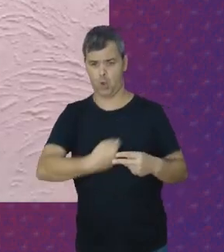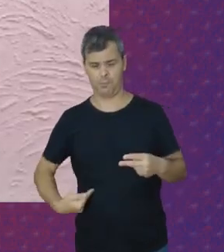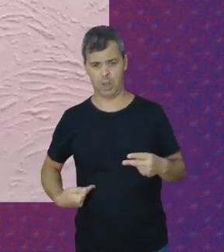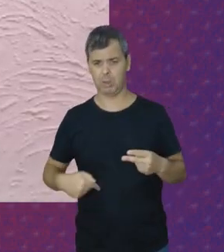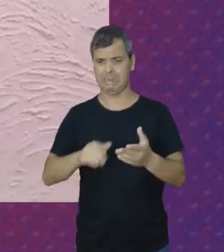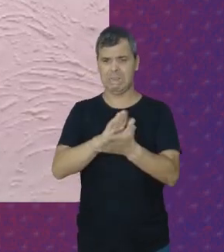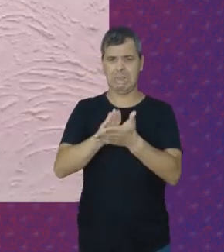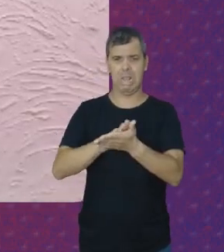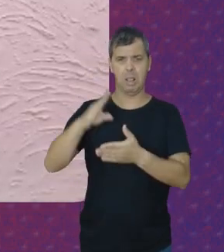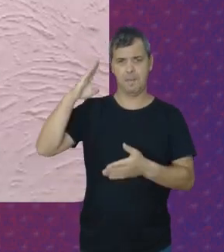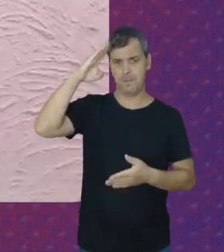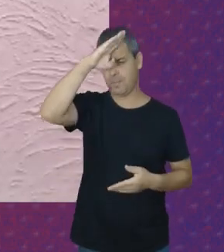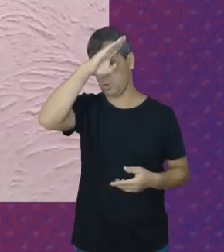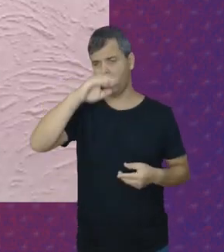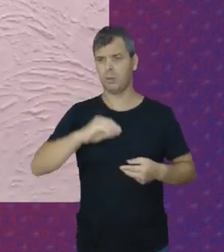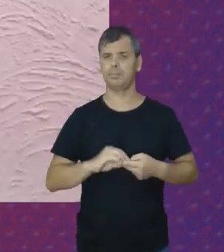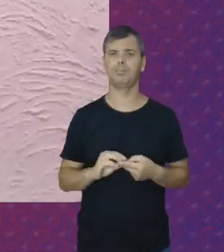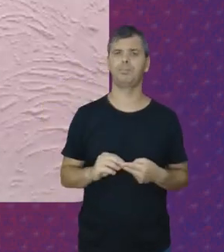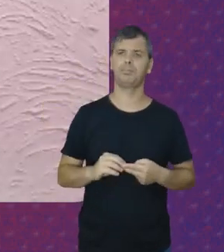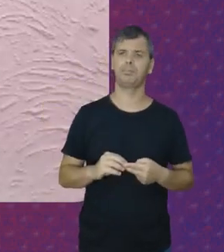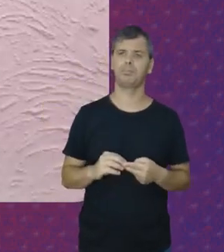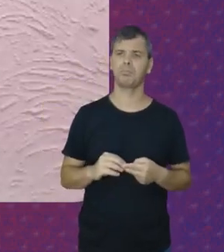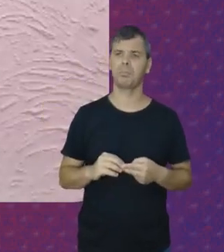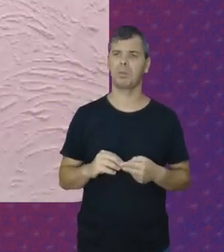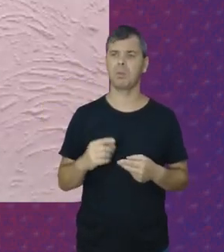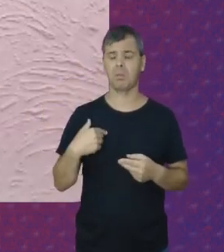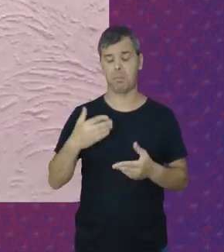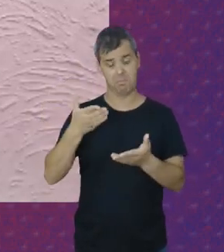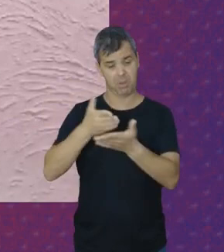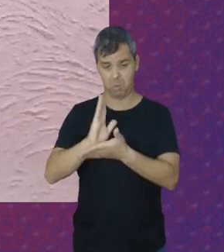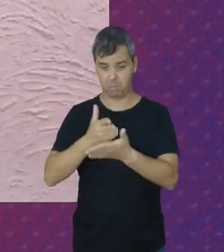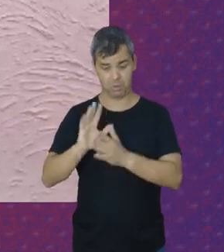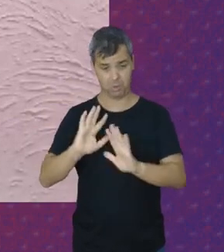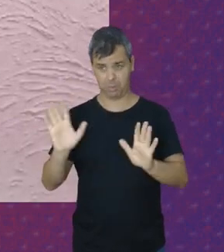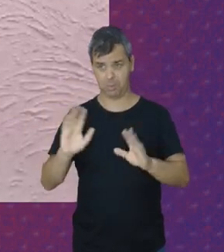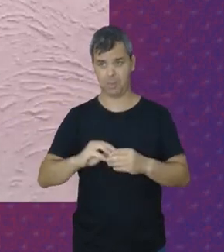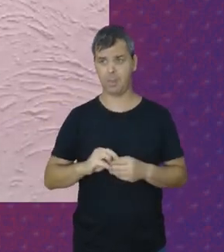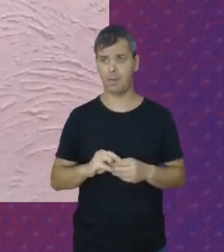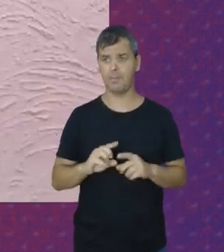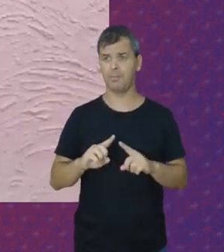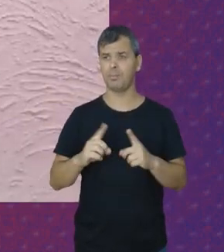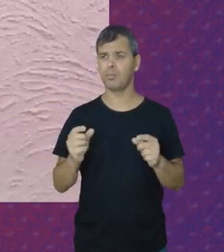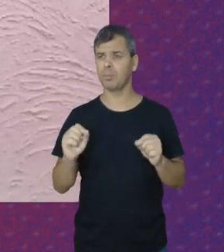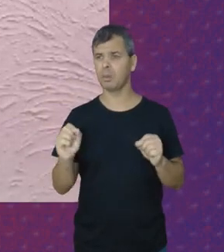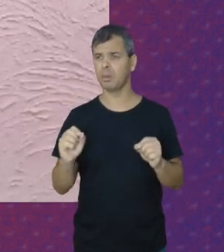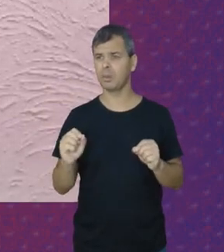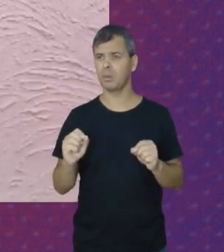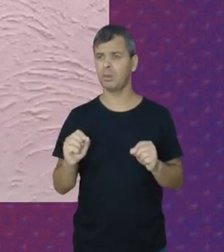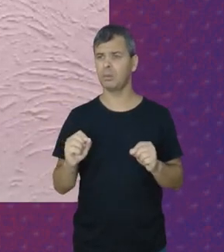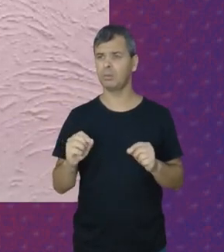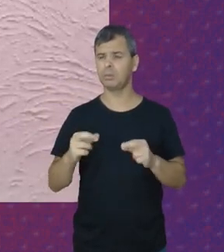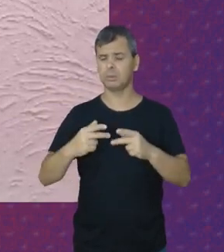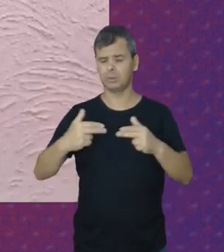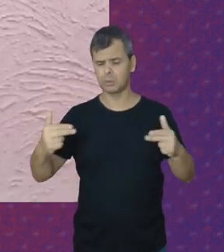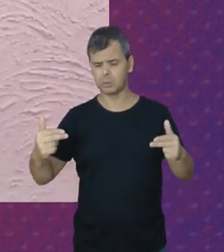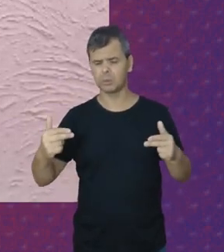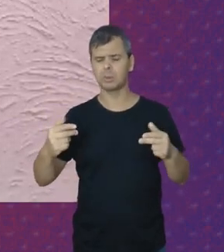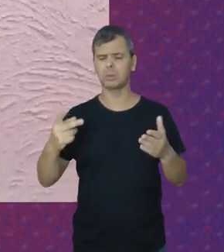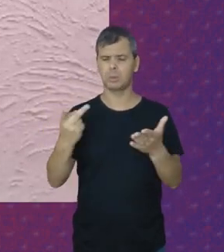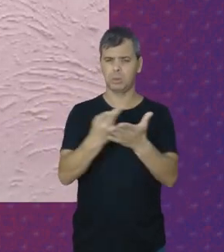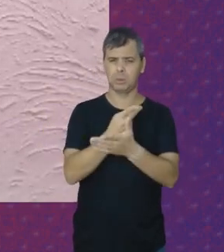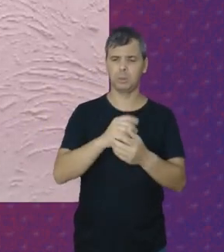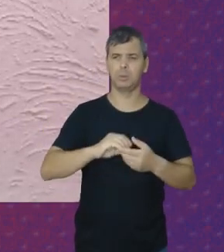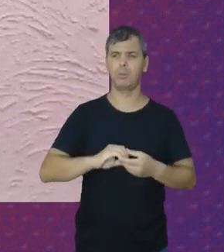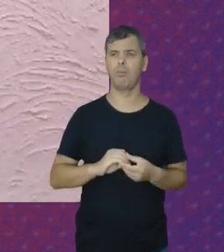que passou, o governo passado, que passou. Então, foi muitas coisas que